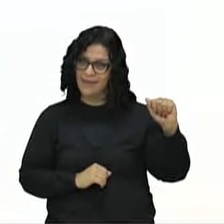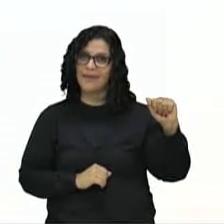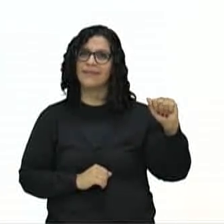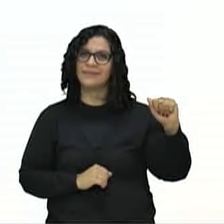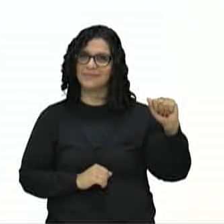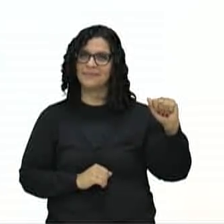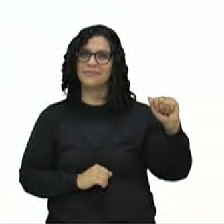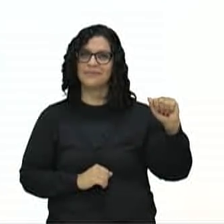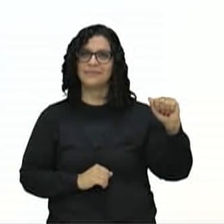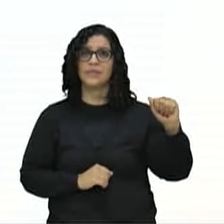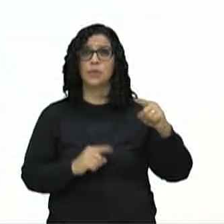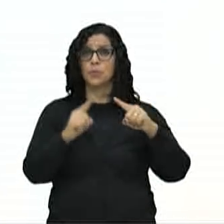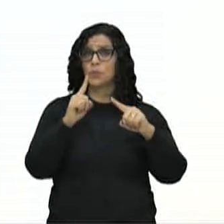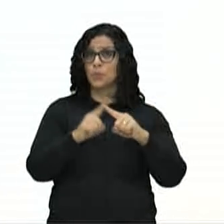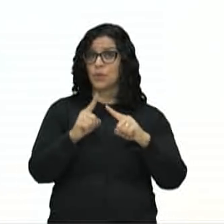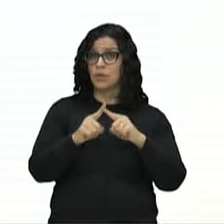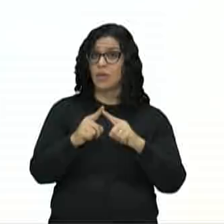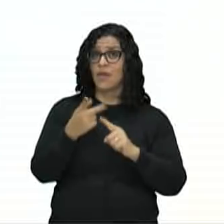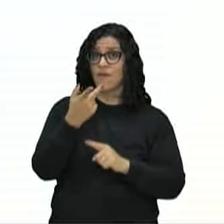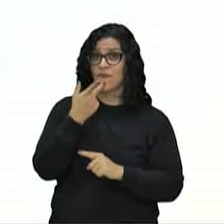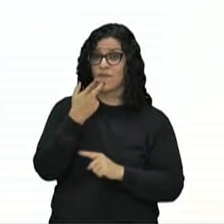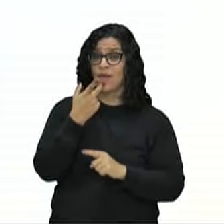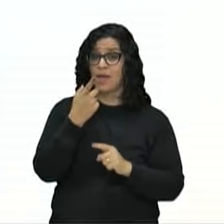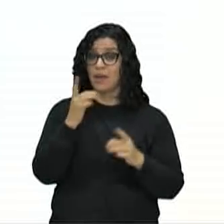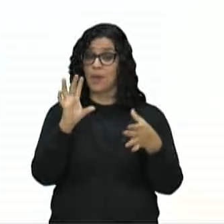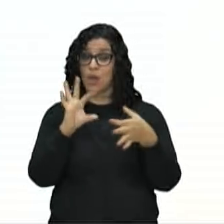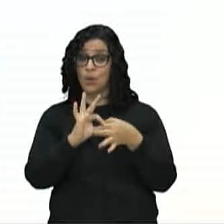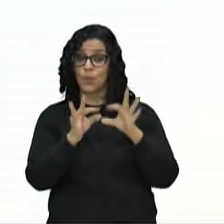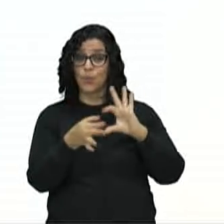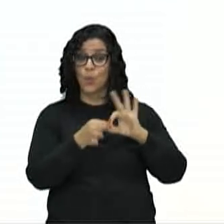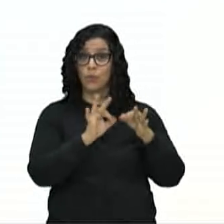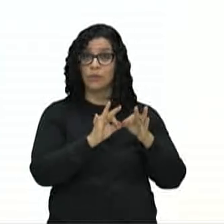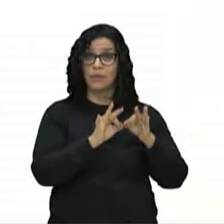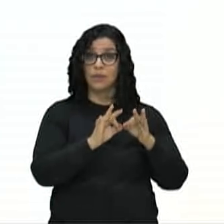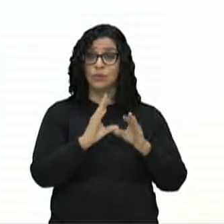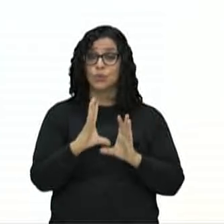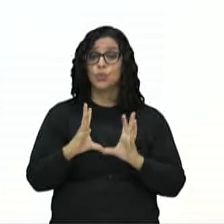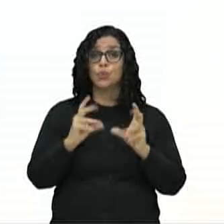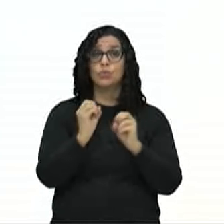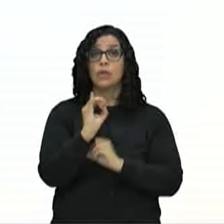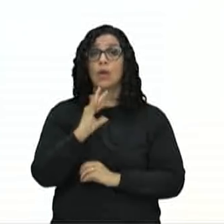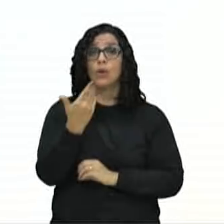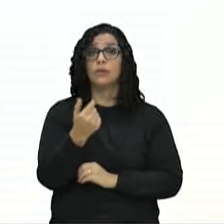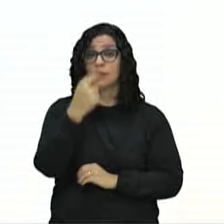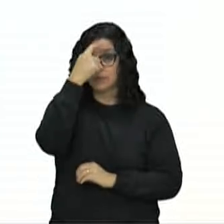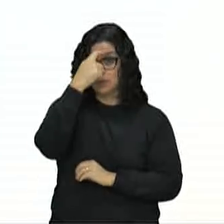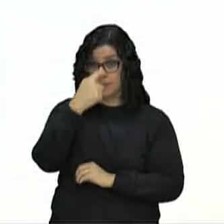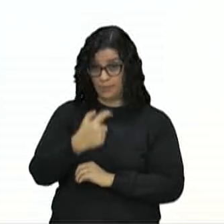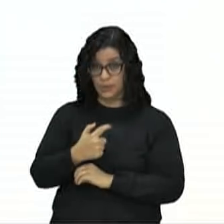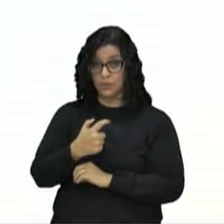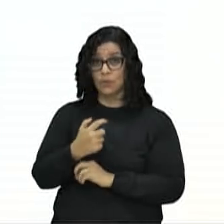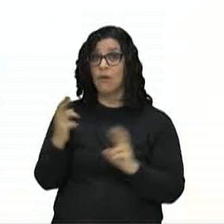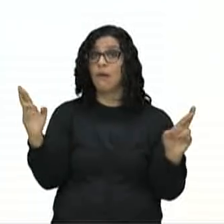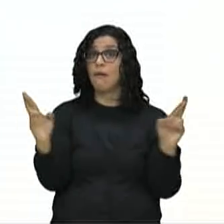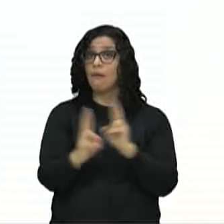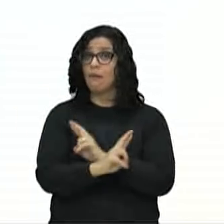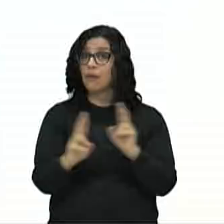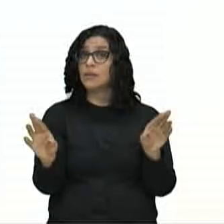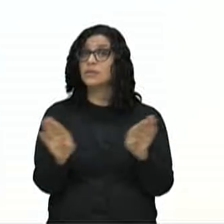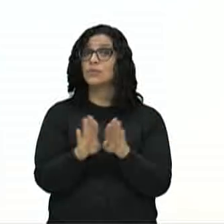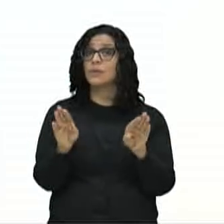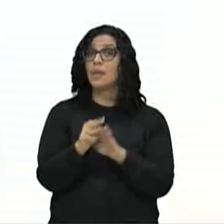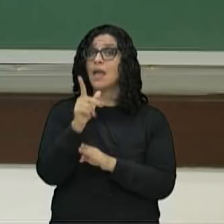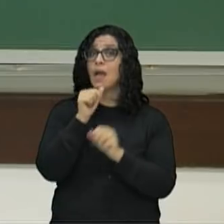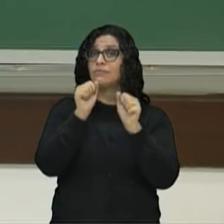Letra A, porque faz uma conexão com as ações do personagem e até mesmo do